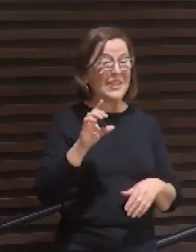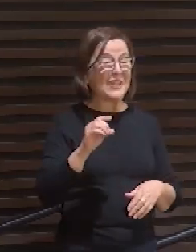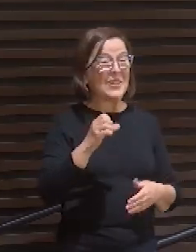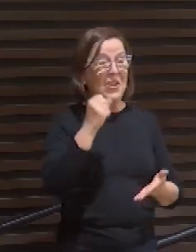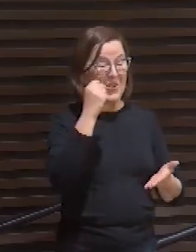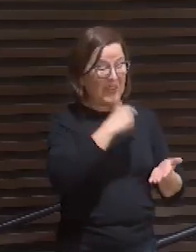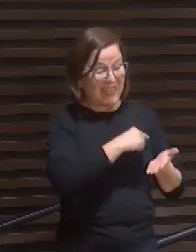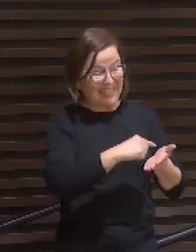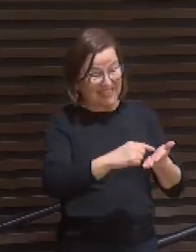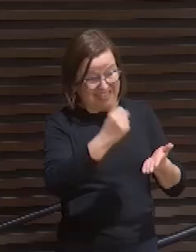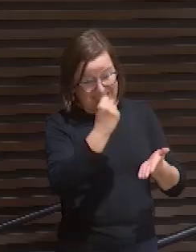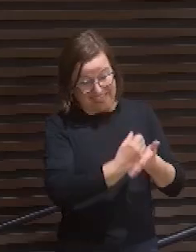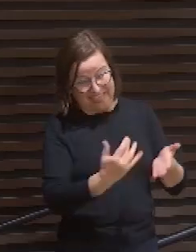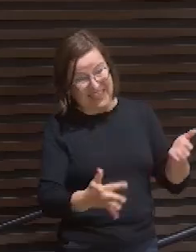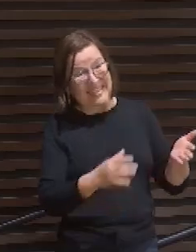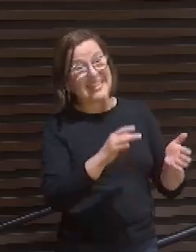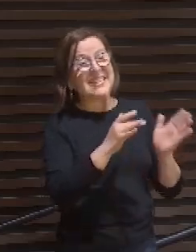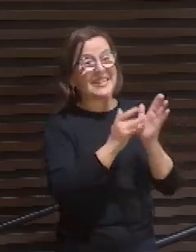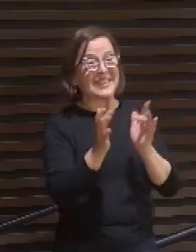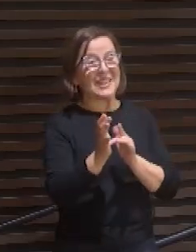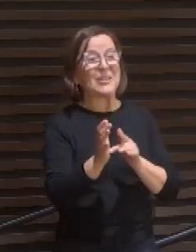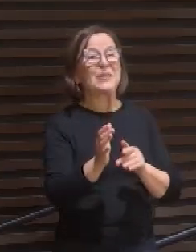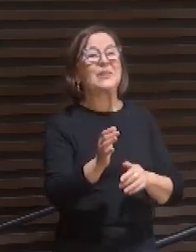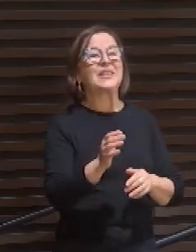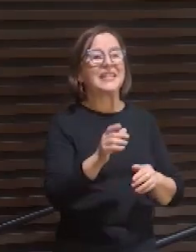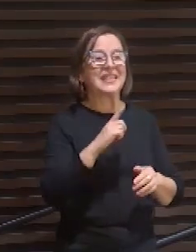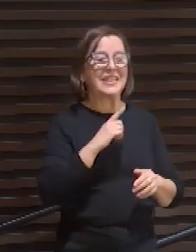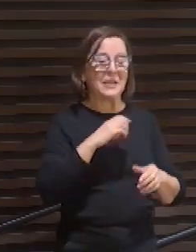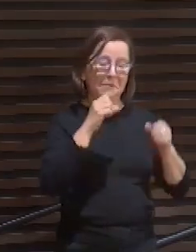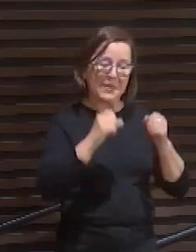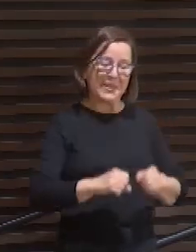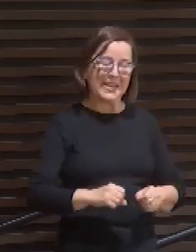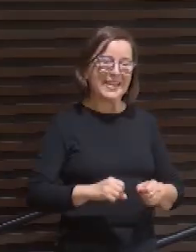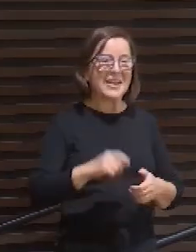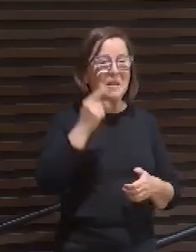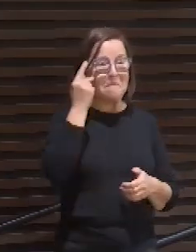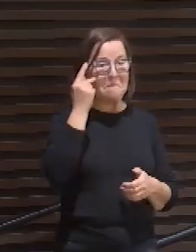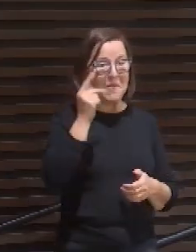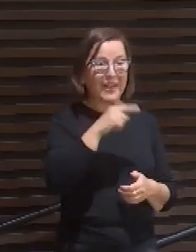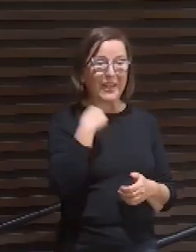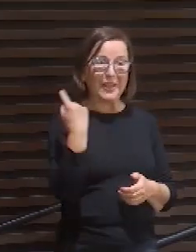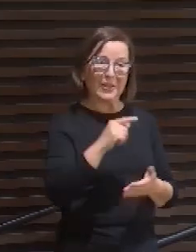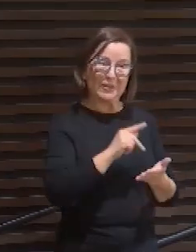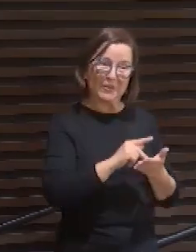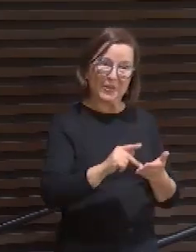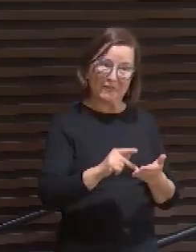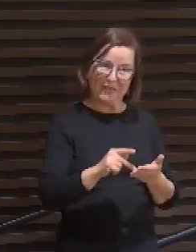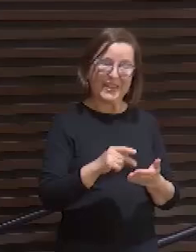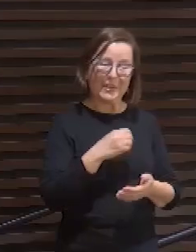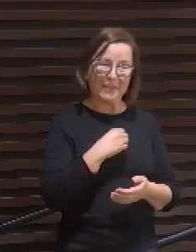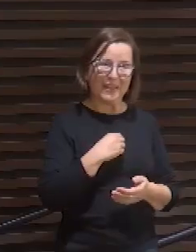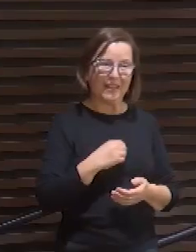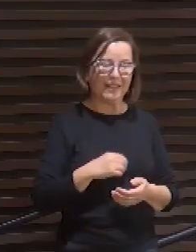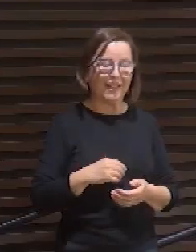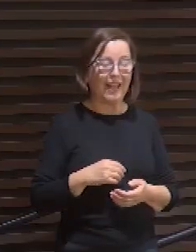todo o pecado e do pecado todo. O homem, quando ele viu isto, ele